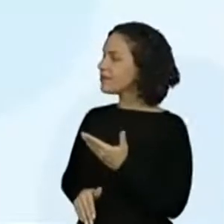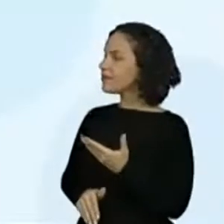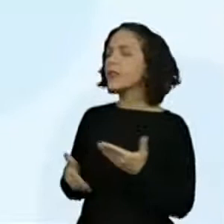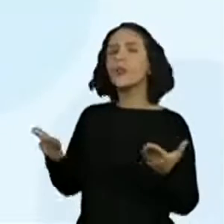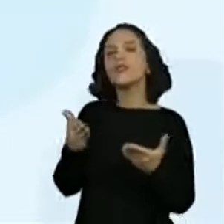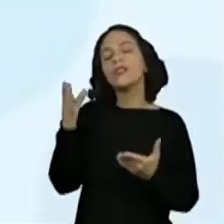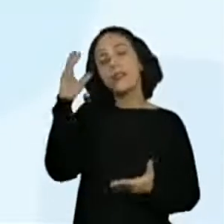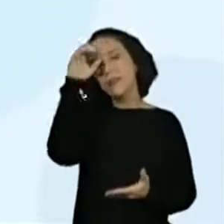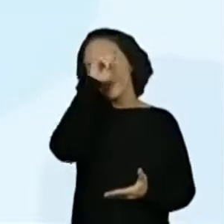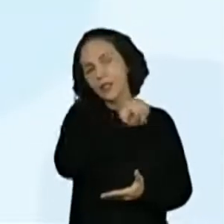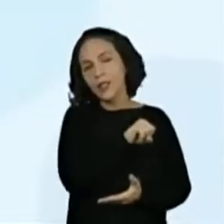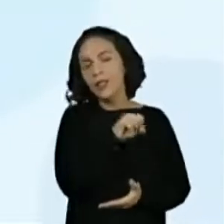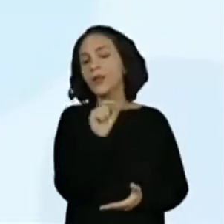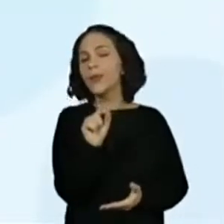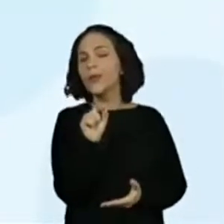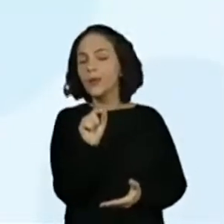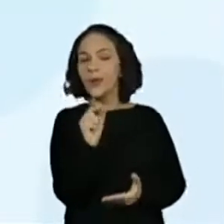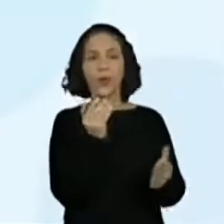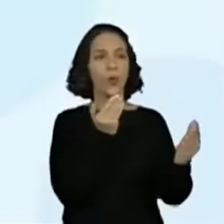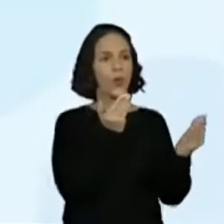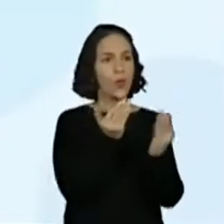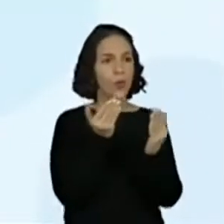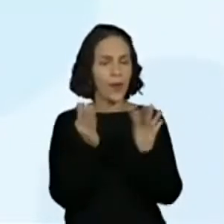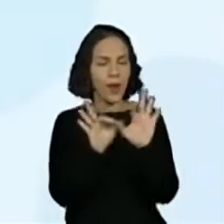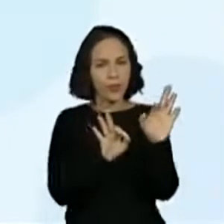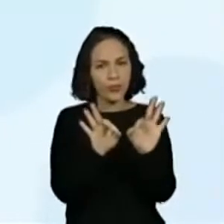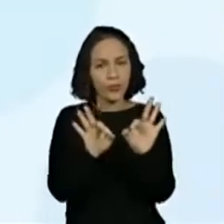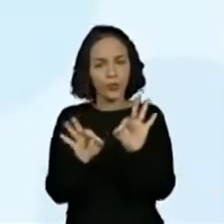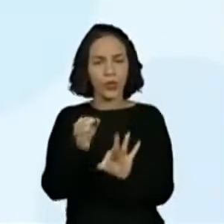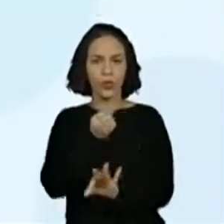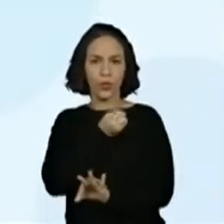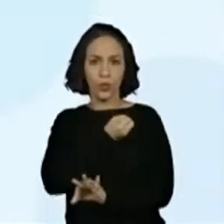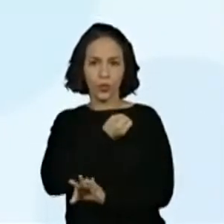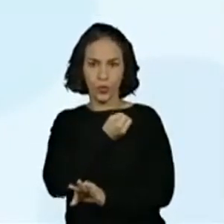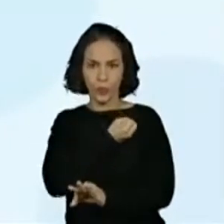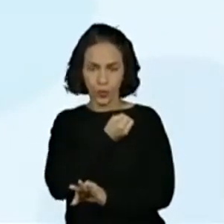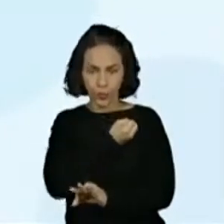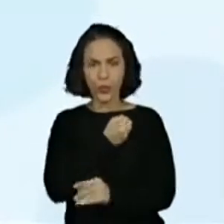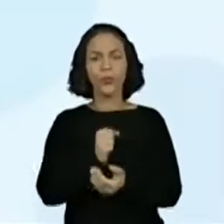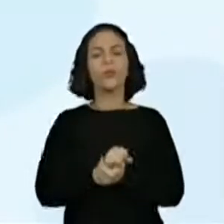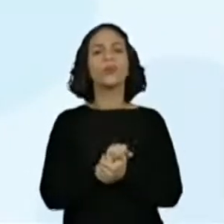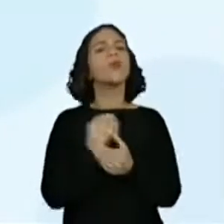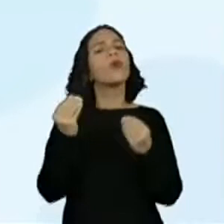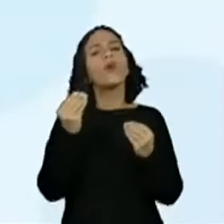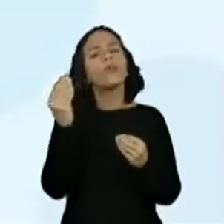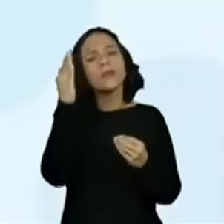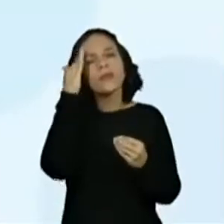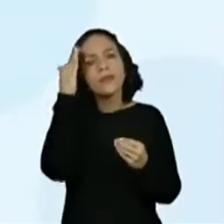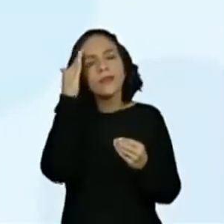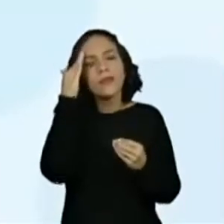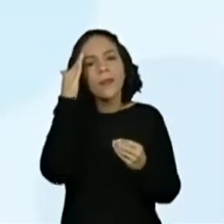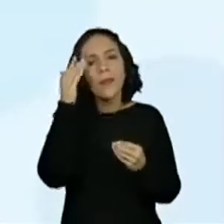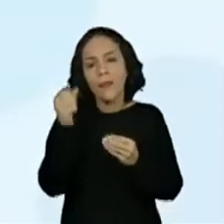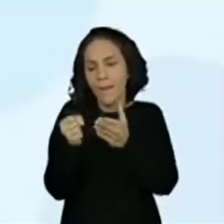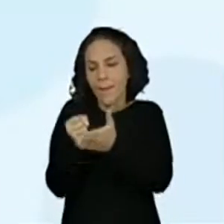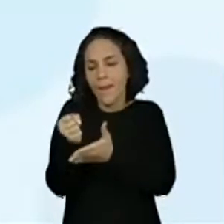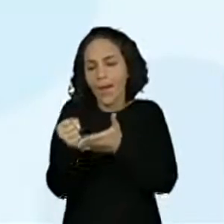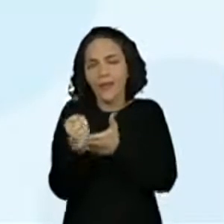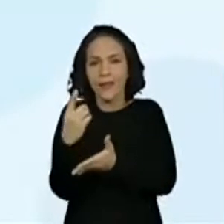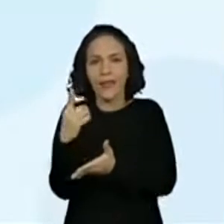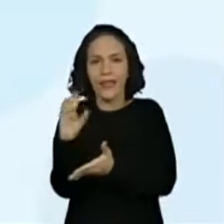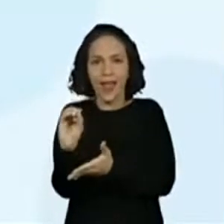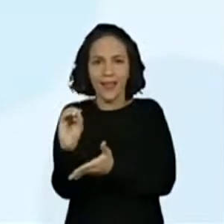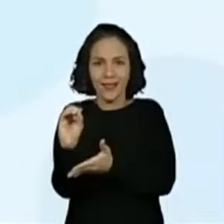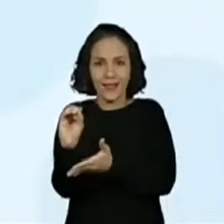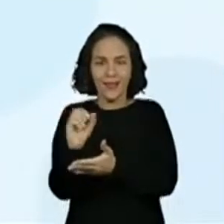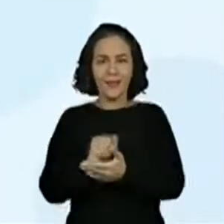aprendemos hoje, que foi comparar e ordenar números naturais pela compreensão do sistema de numeração